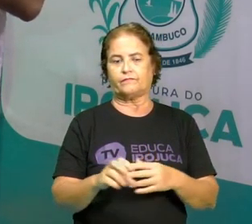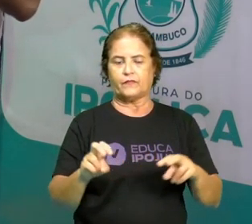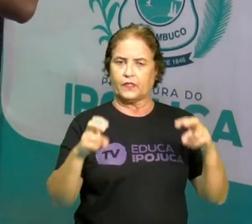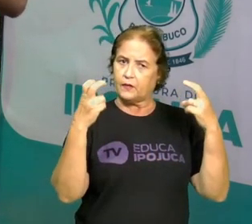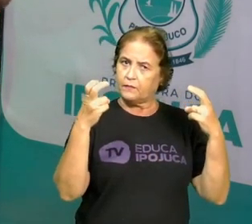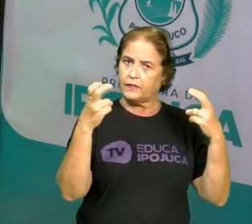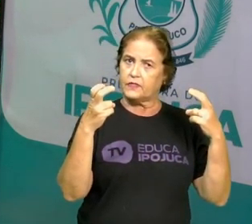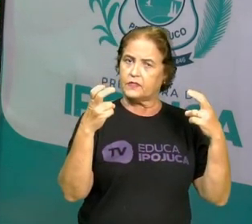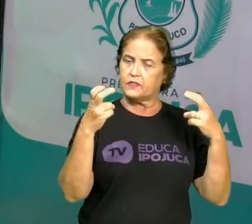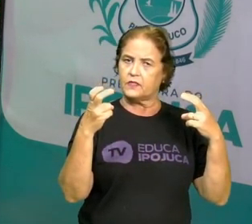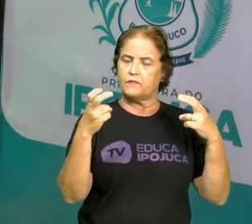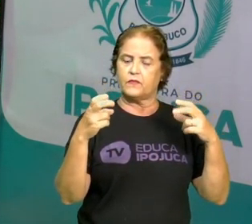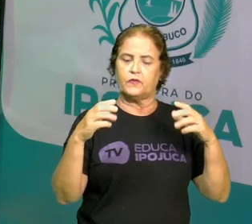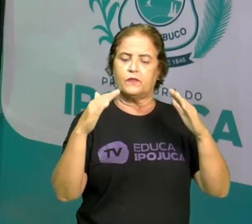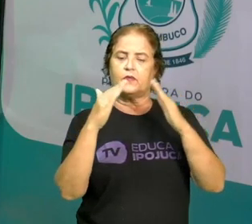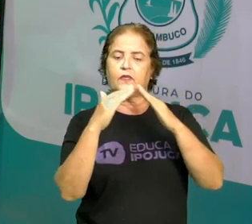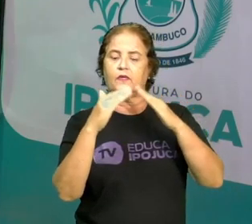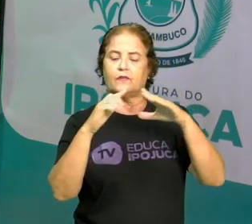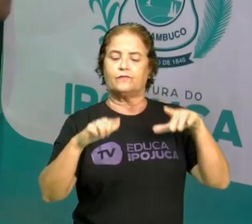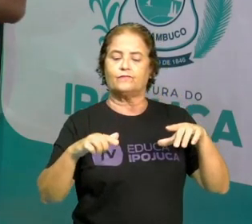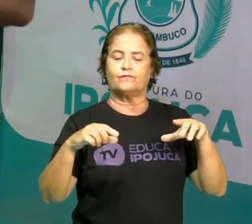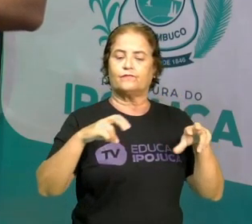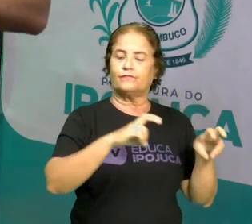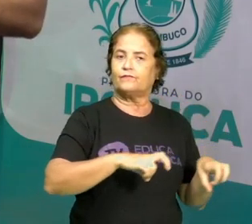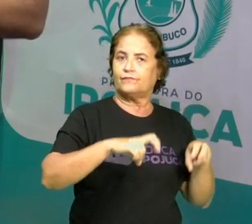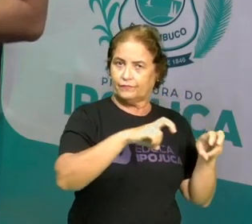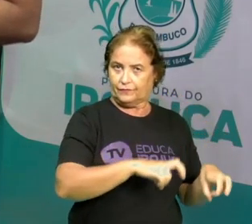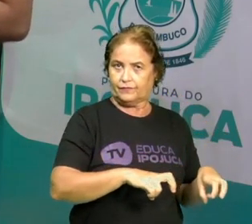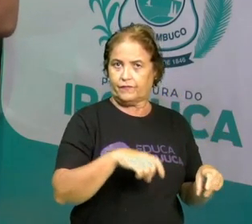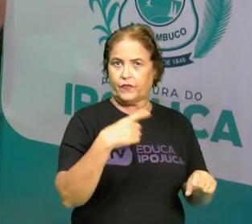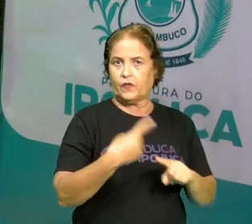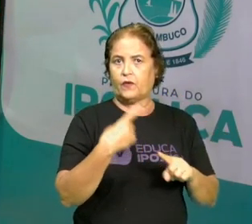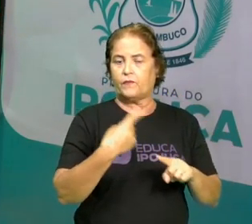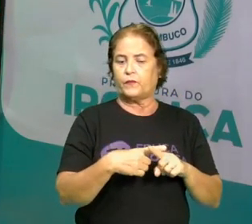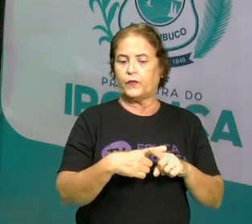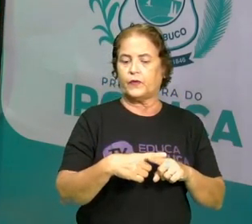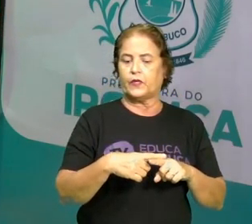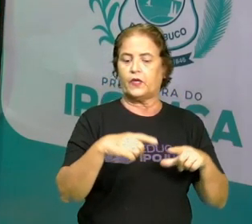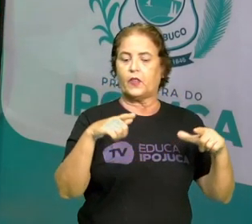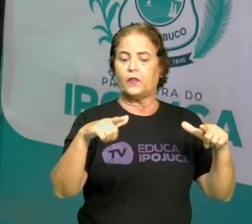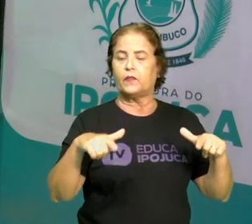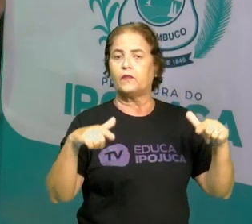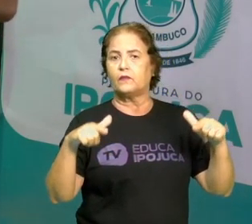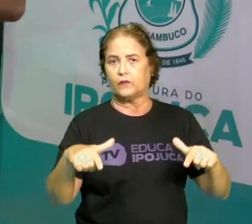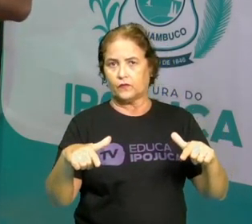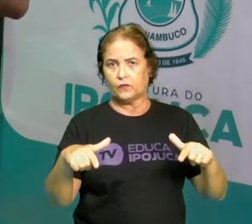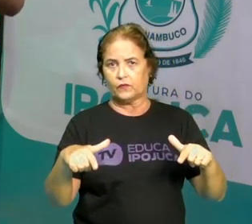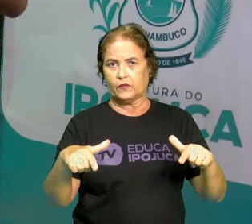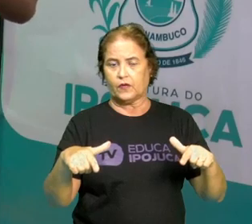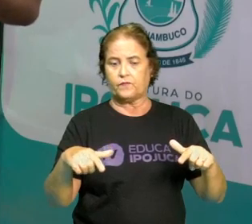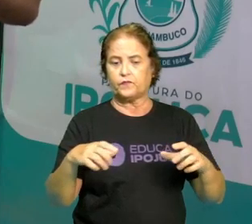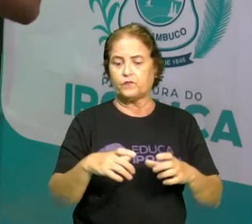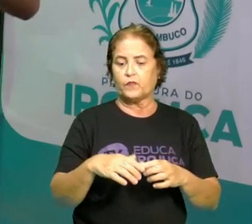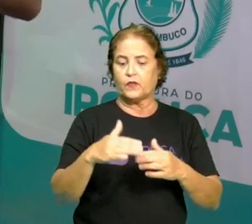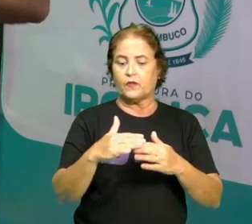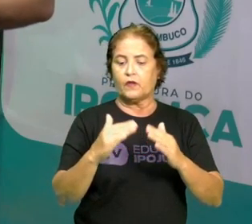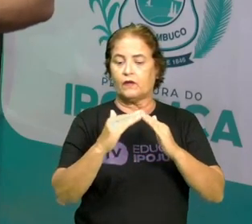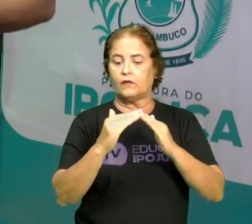Percebemos que a casa é na zona rural. Por quê? É nessas áreas de maior, né,